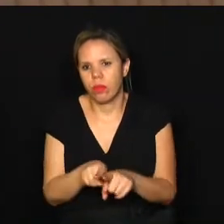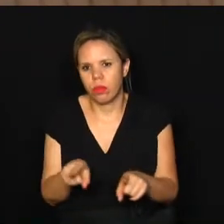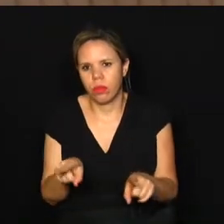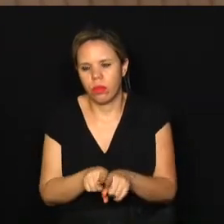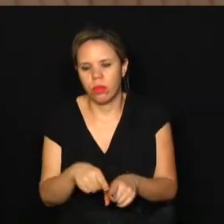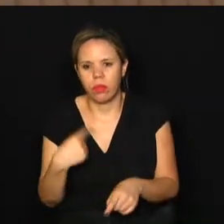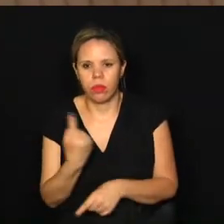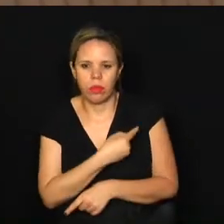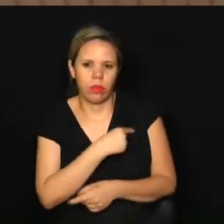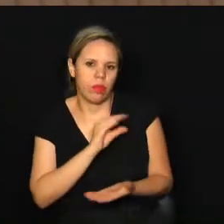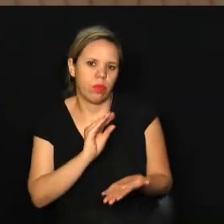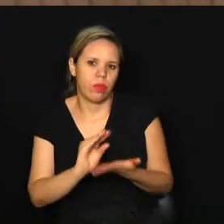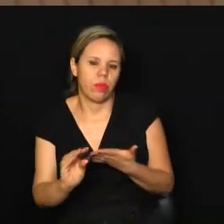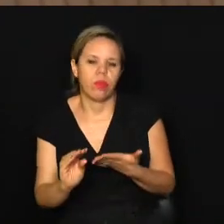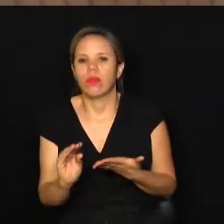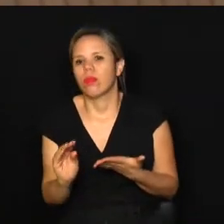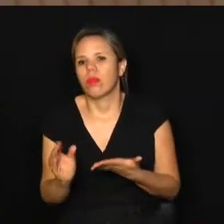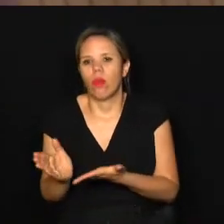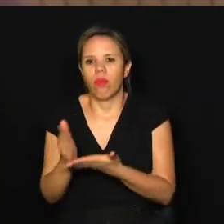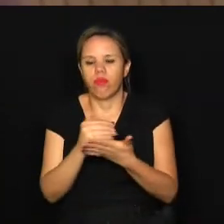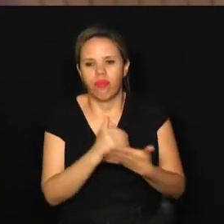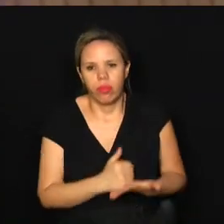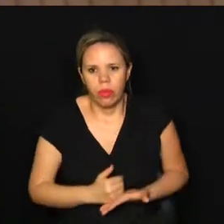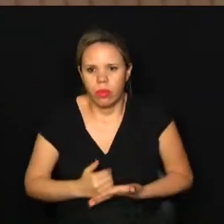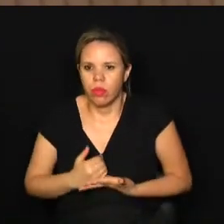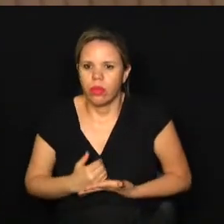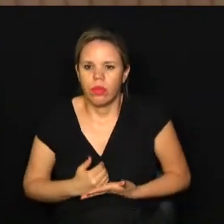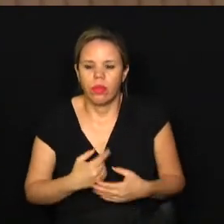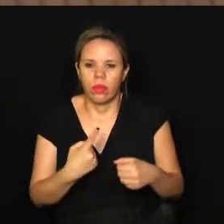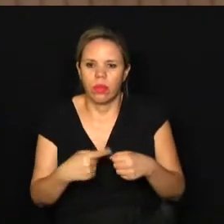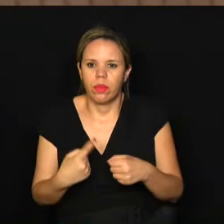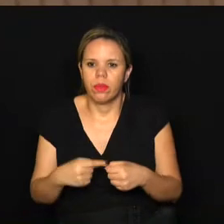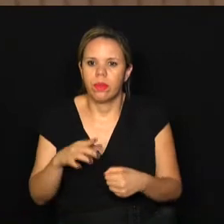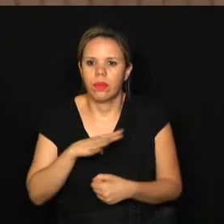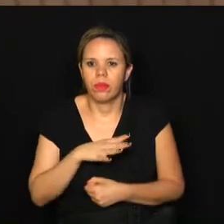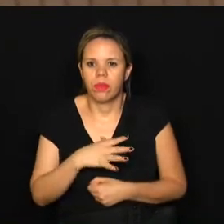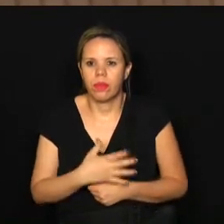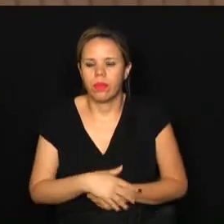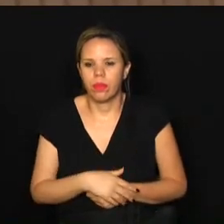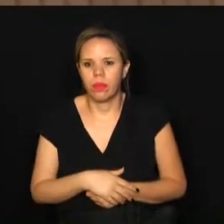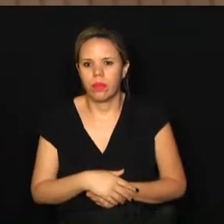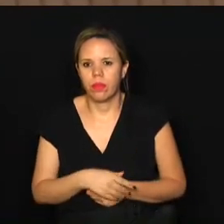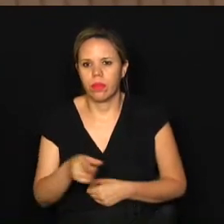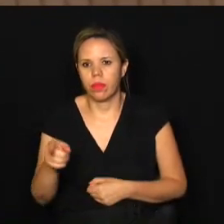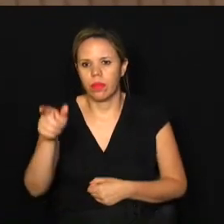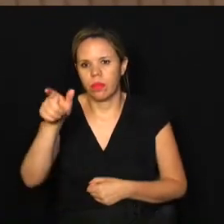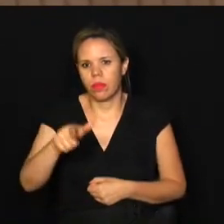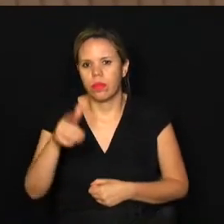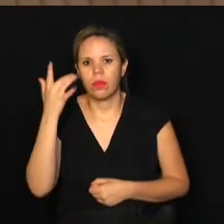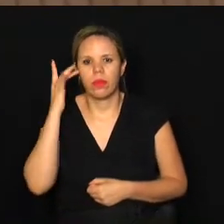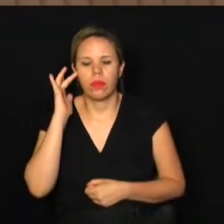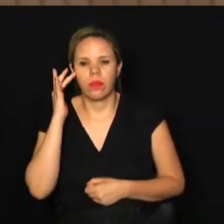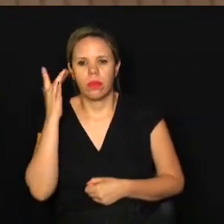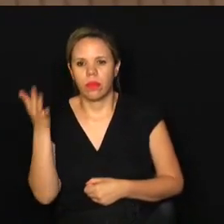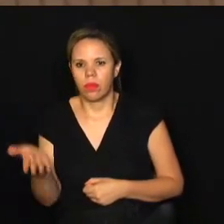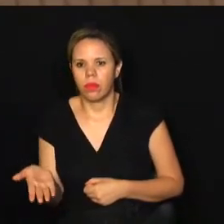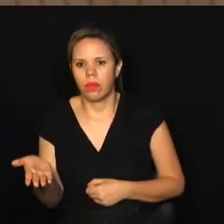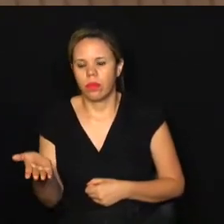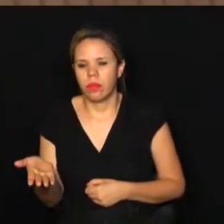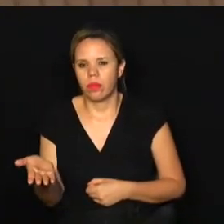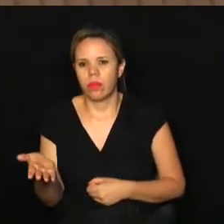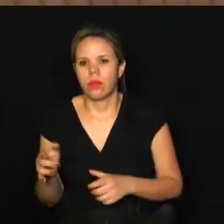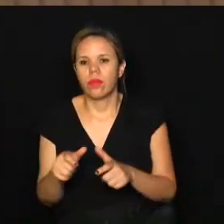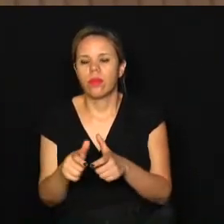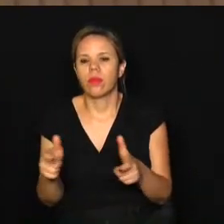nossa receita e nas arrecadações do município. Na previsão do senhor, qual o tamanho